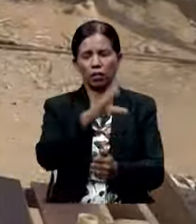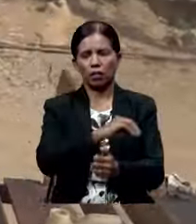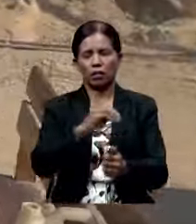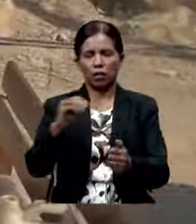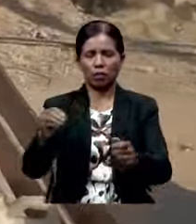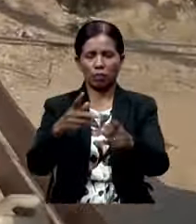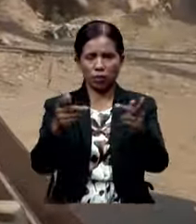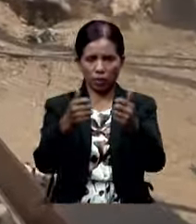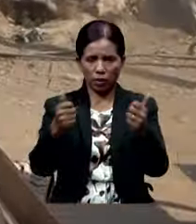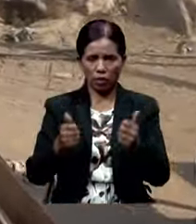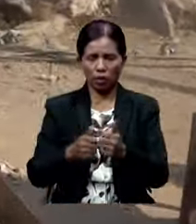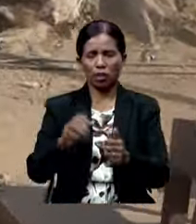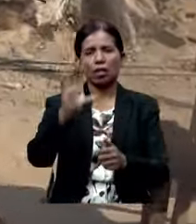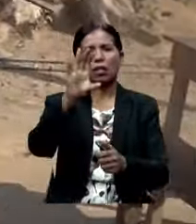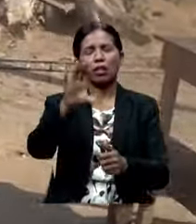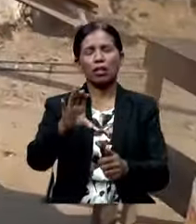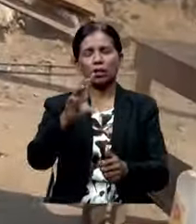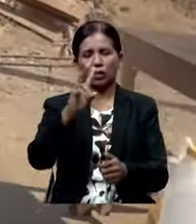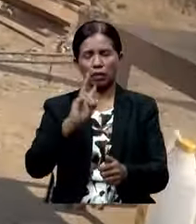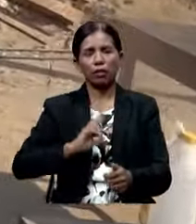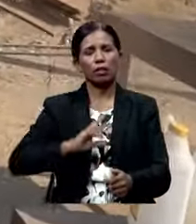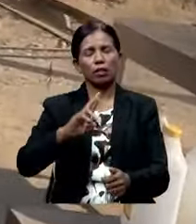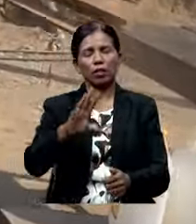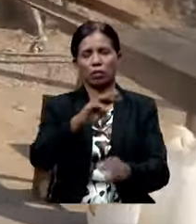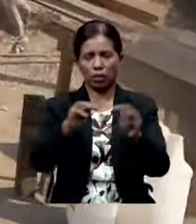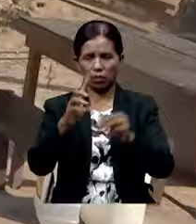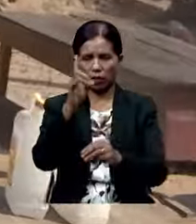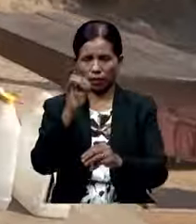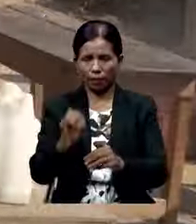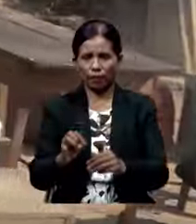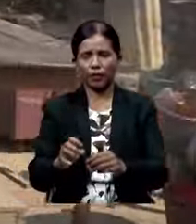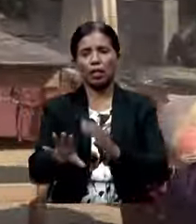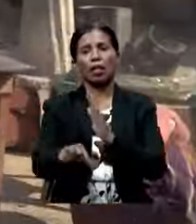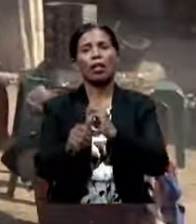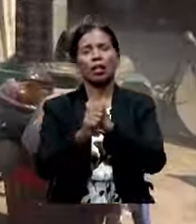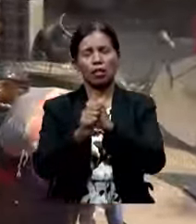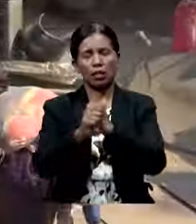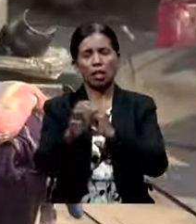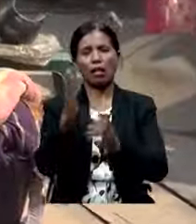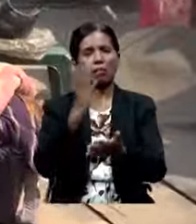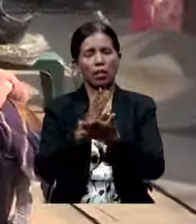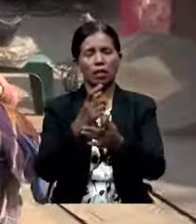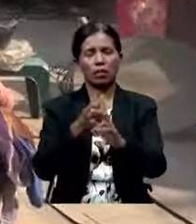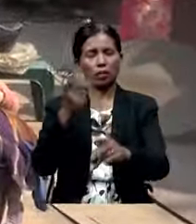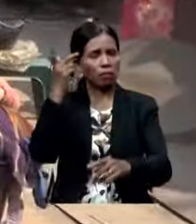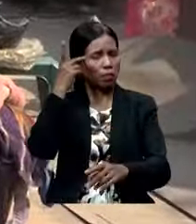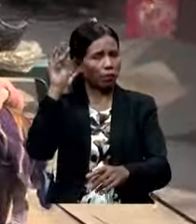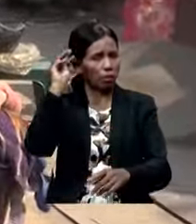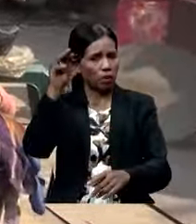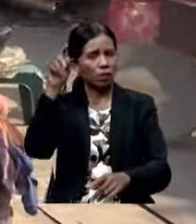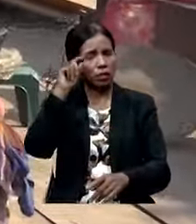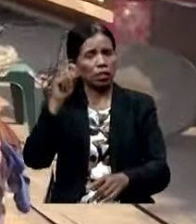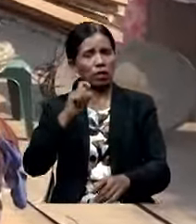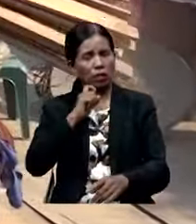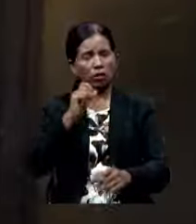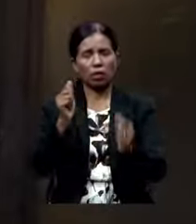posto administrativo Cristo Rei, município Dili. Mas bem, ação né, reten impedimento o primeiro-ministro Kairala Sanana Guzmão,